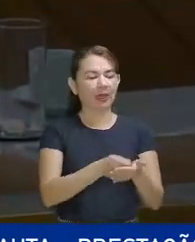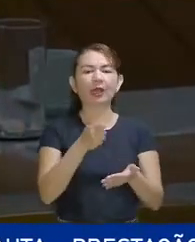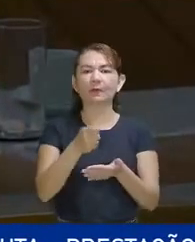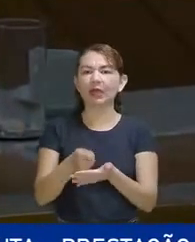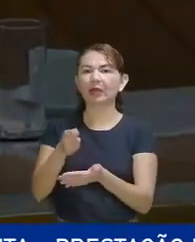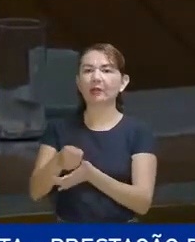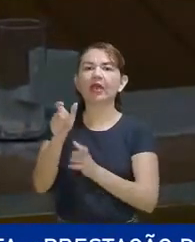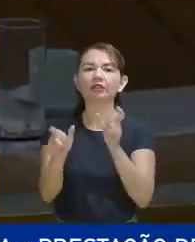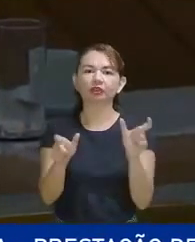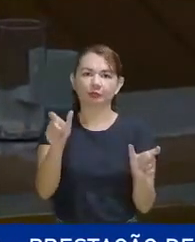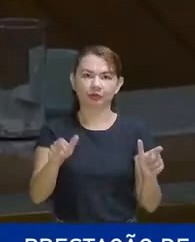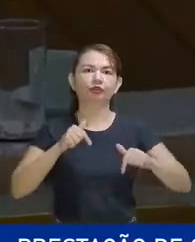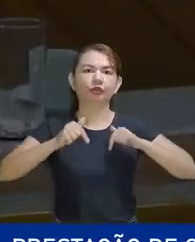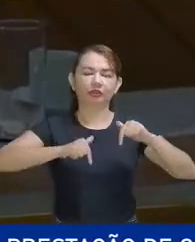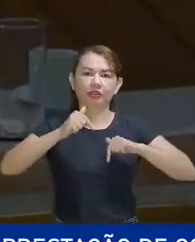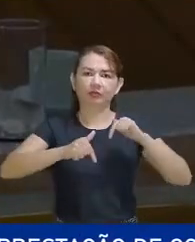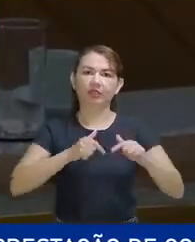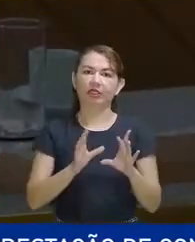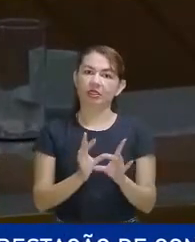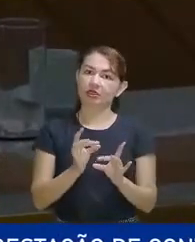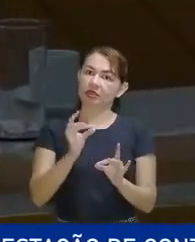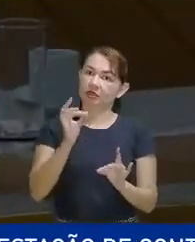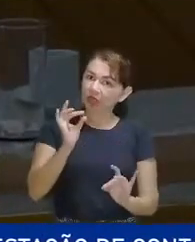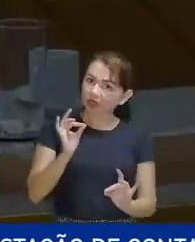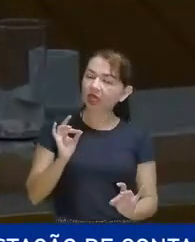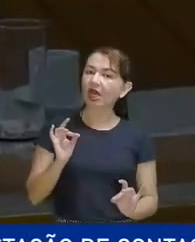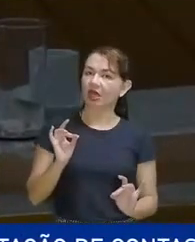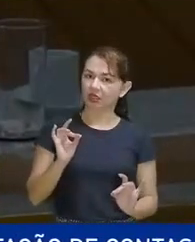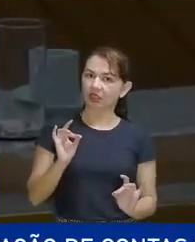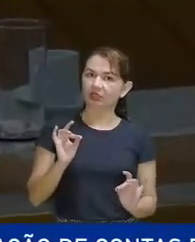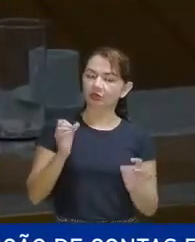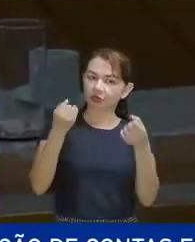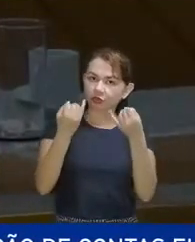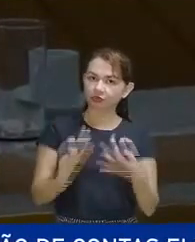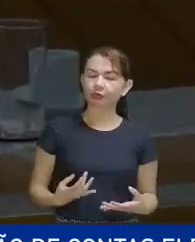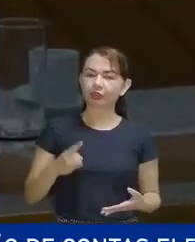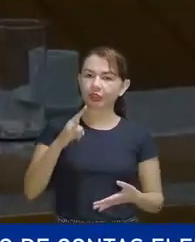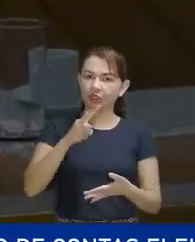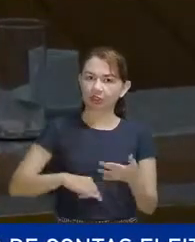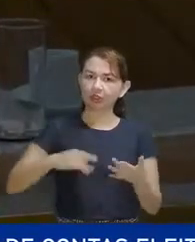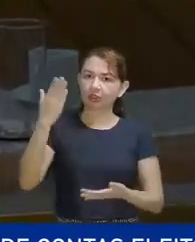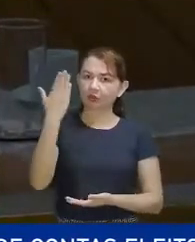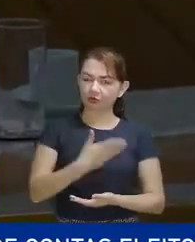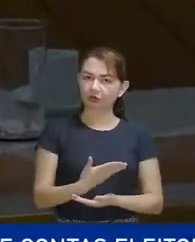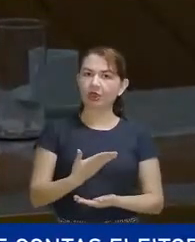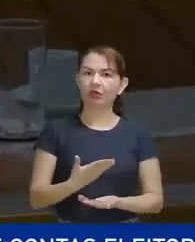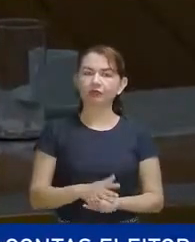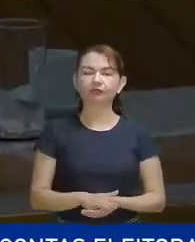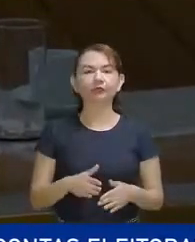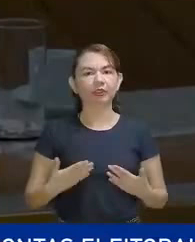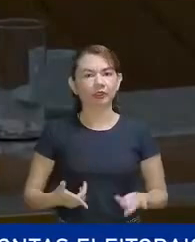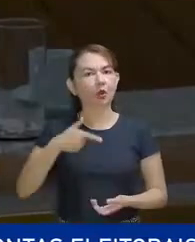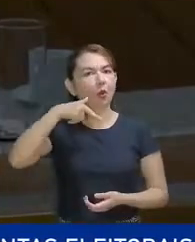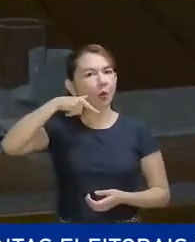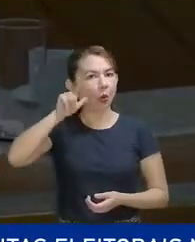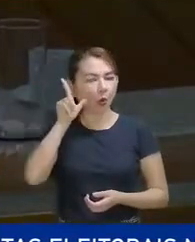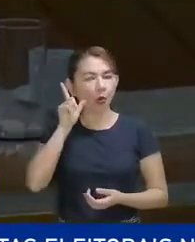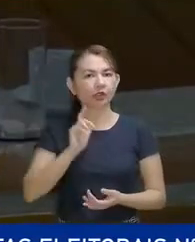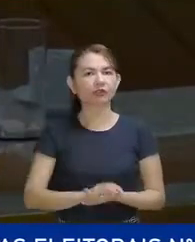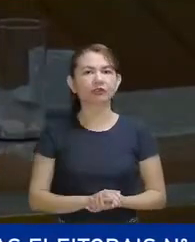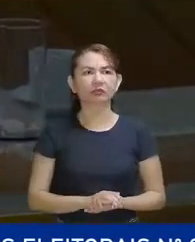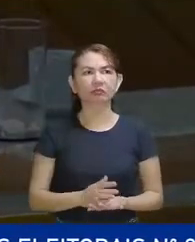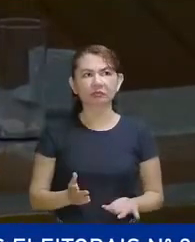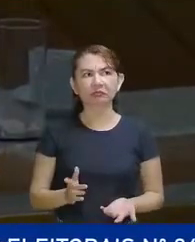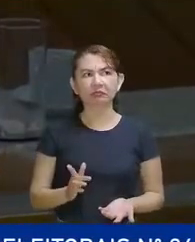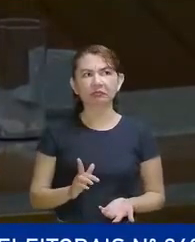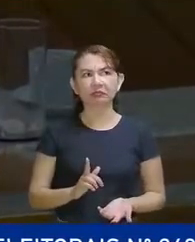pessoal devem ser detalhadas com identificação integral das pessoas prestadoras. No caso de ontem lá, houve